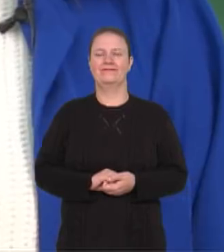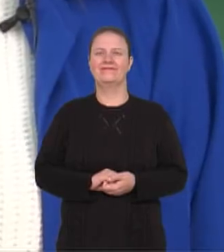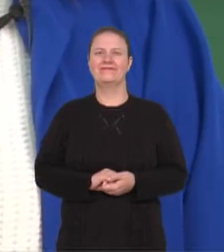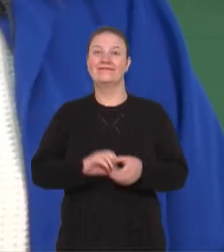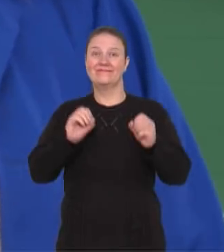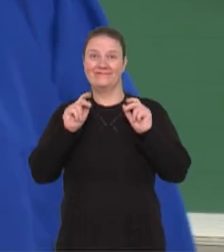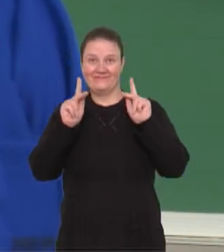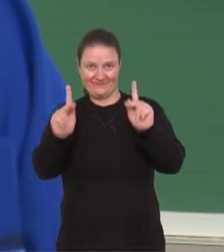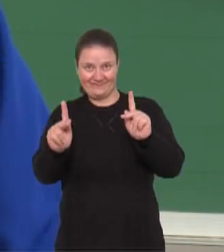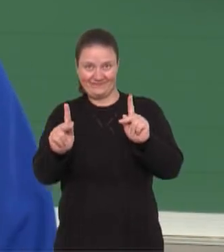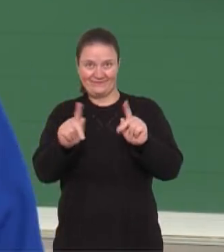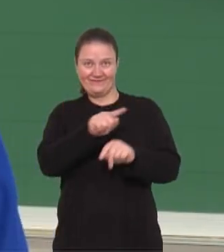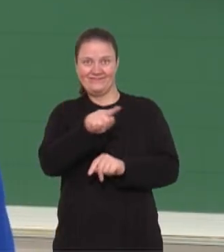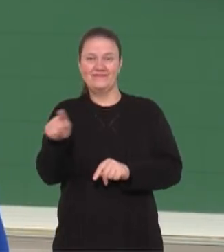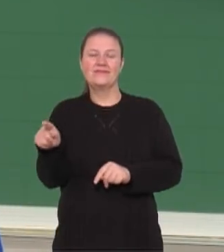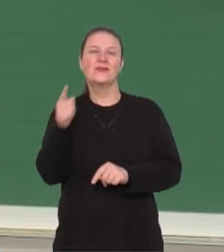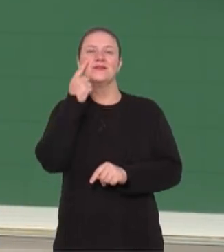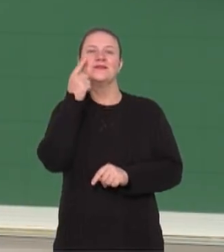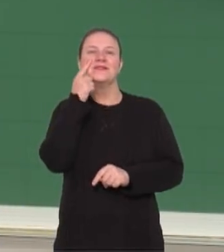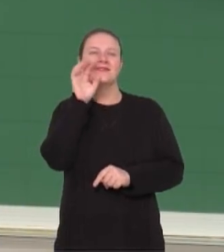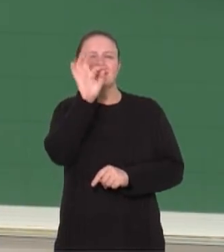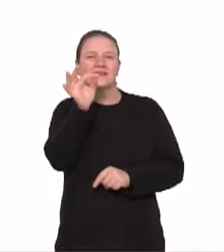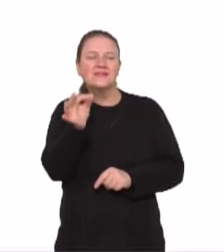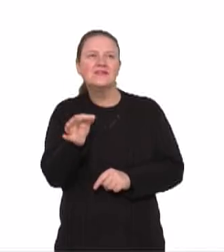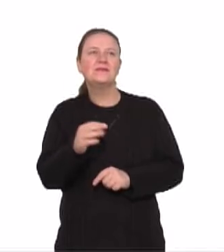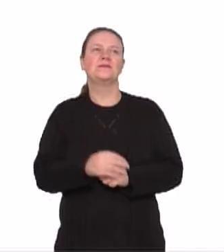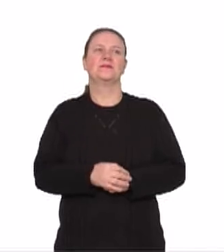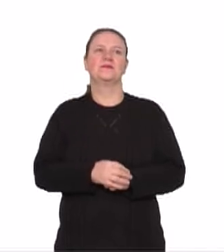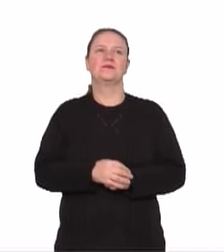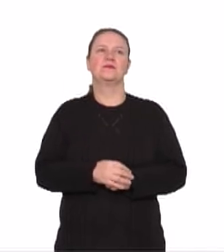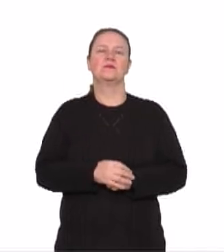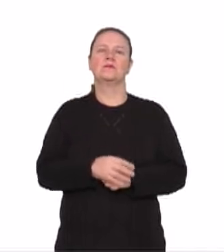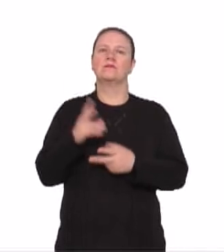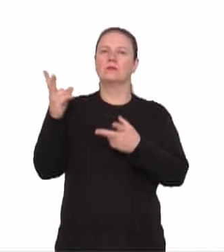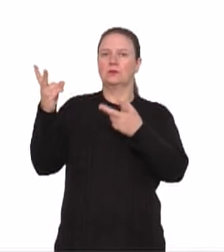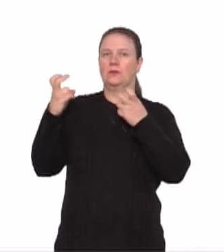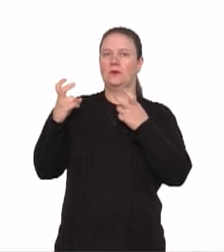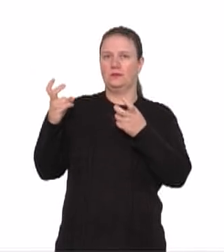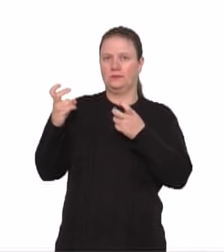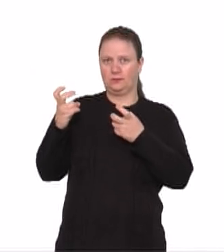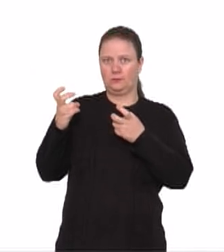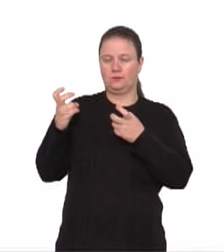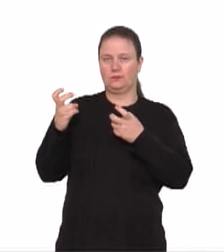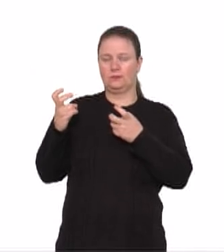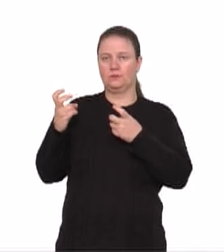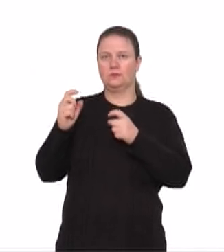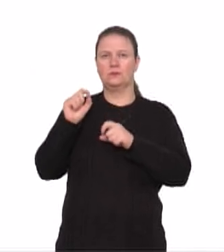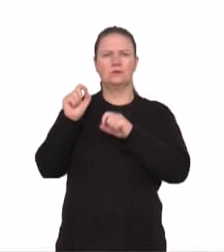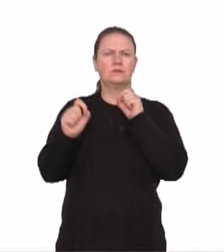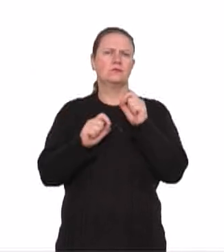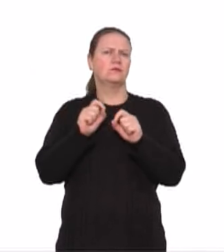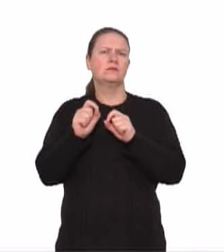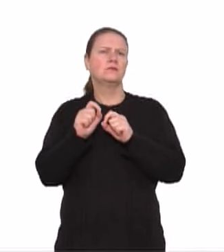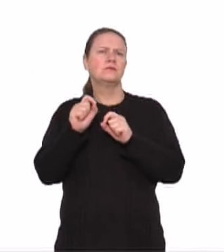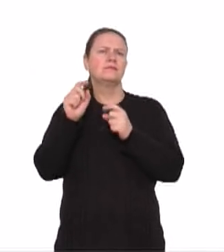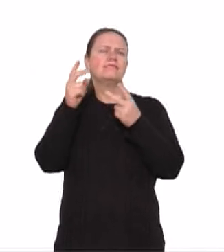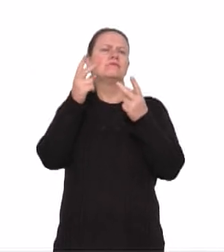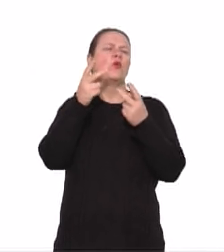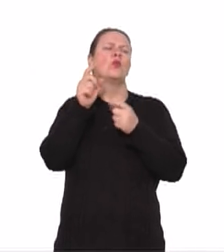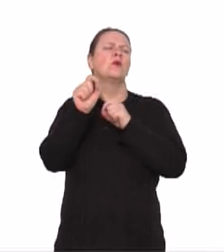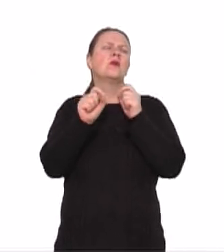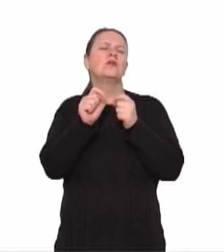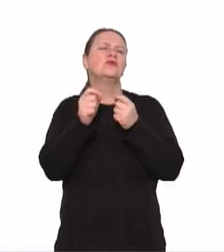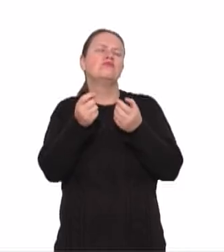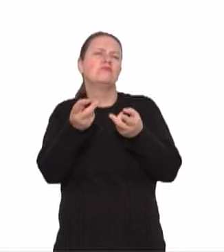Ok, pessoal, então vamos ver quem acertou essa questão. Vejam lá, então. O que ficou subentendido, então,